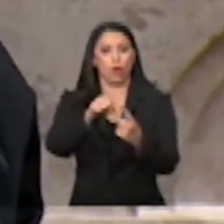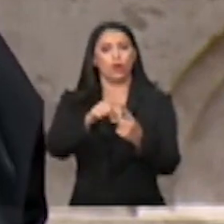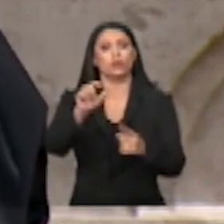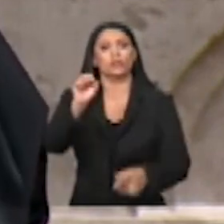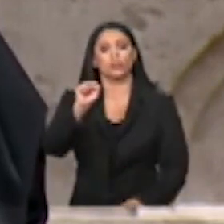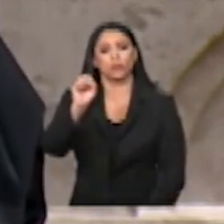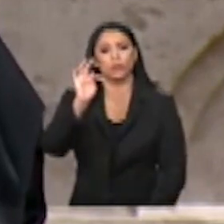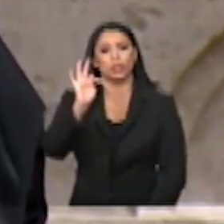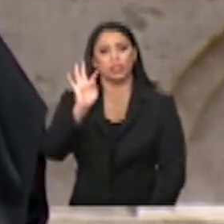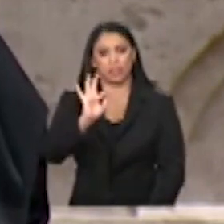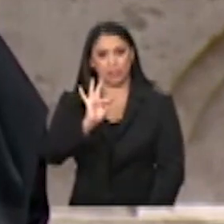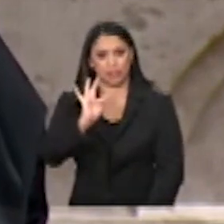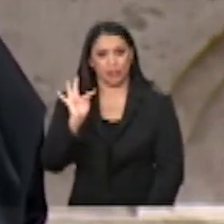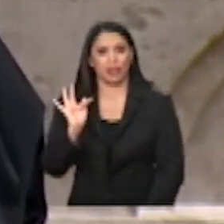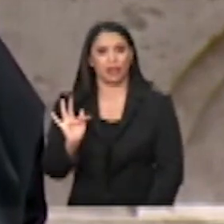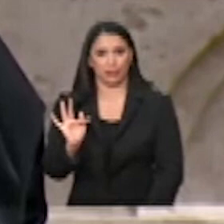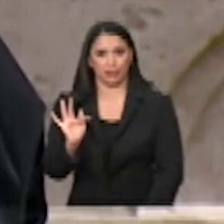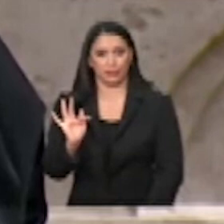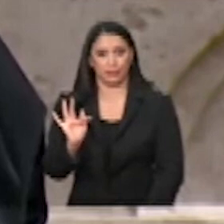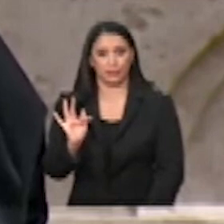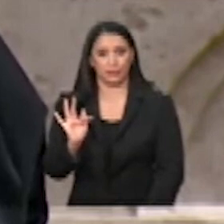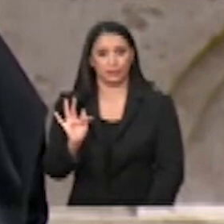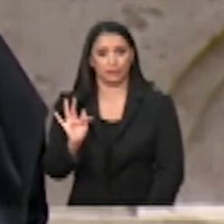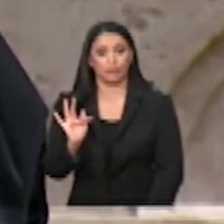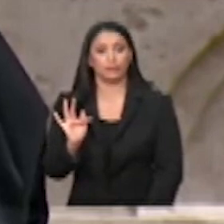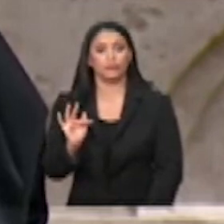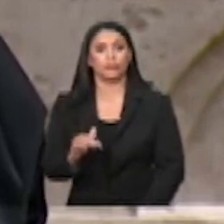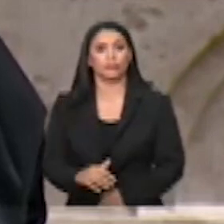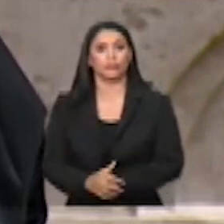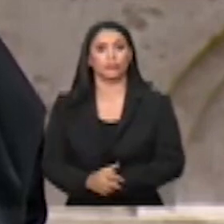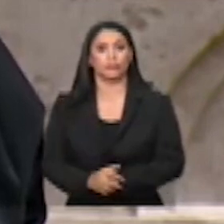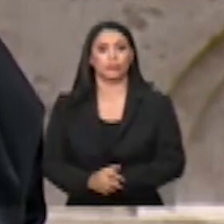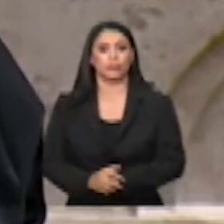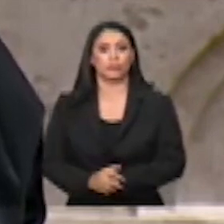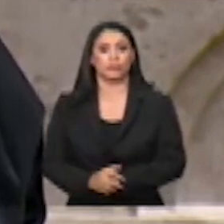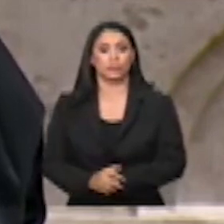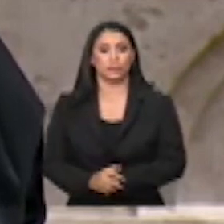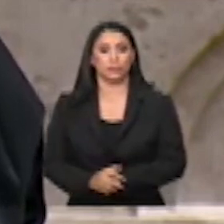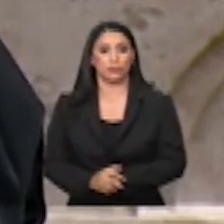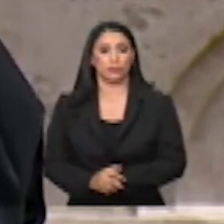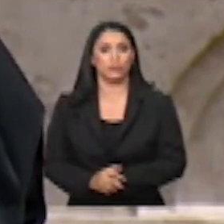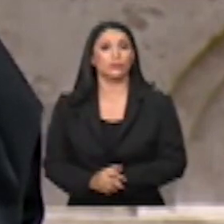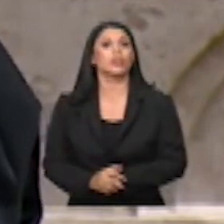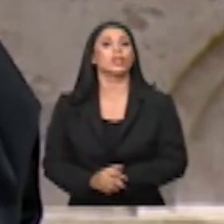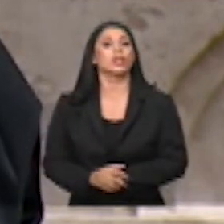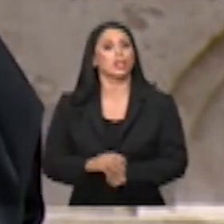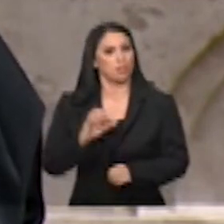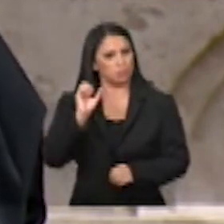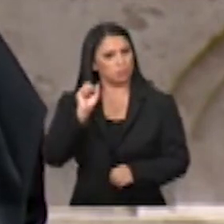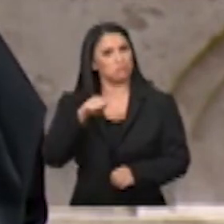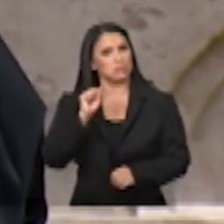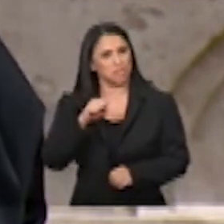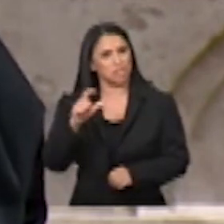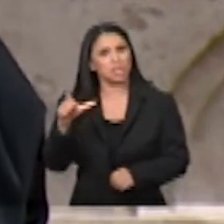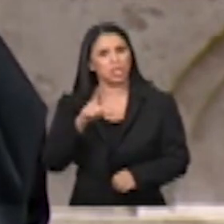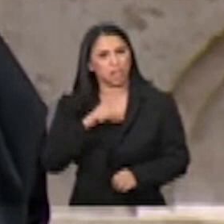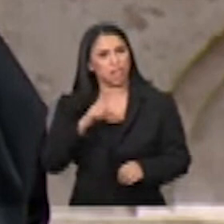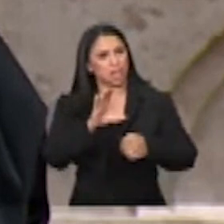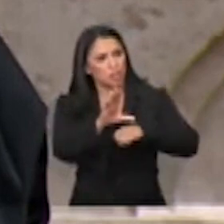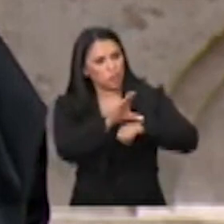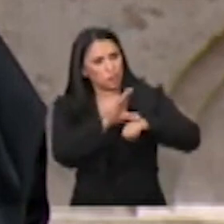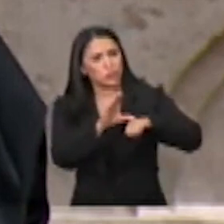Corte brasileira e que tenhamos, sim, a nossa